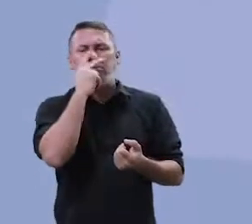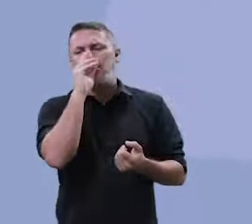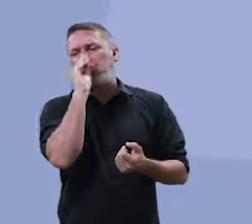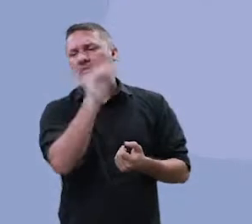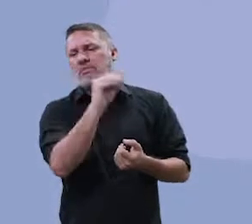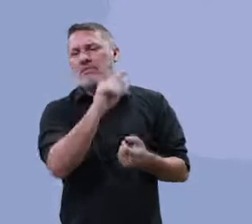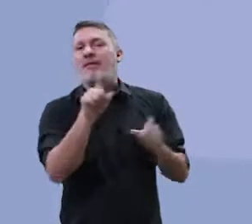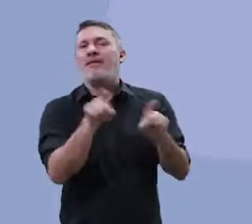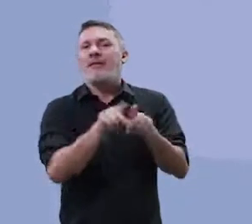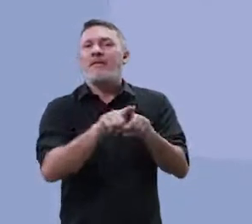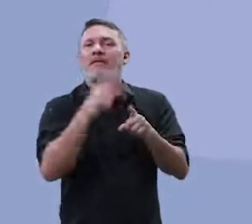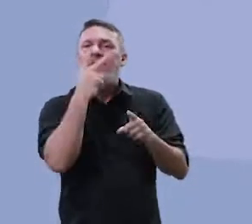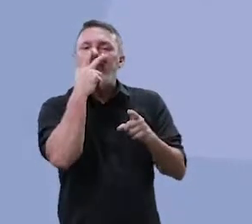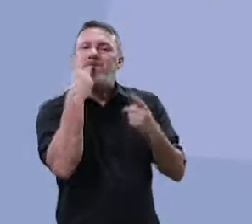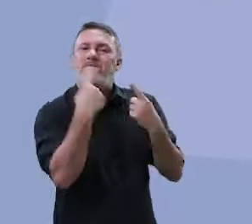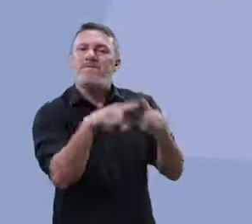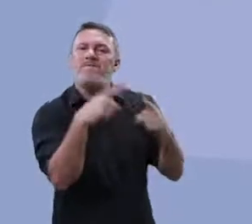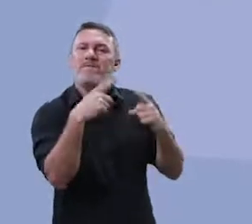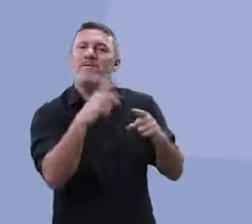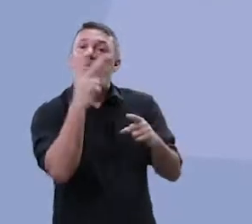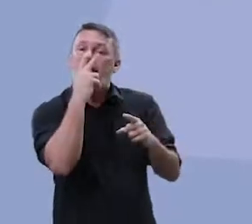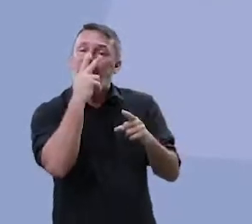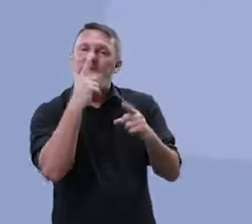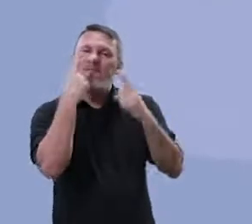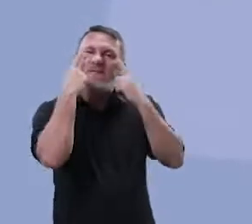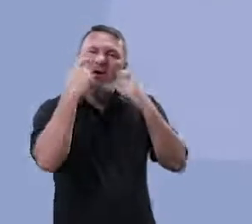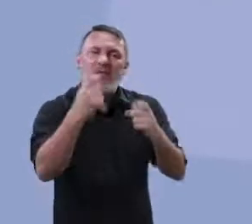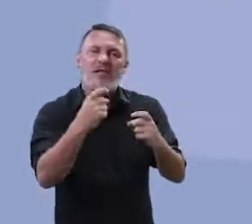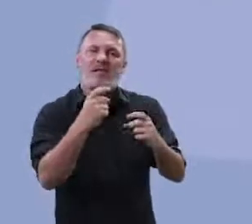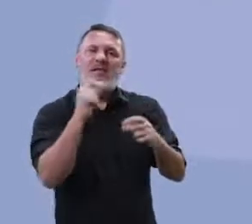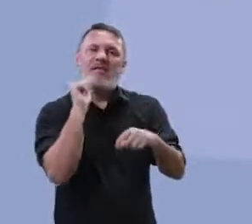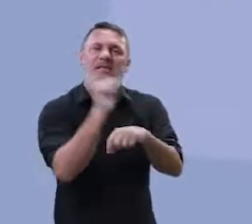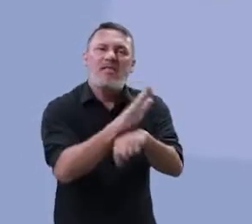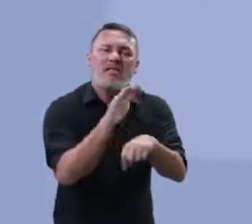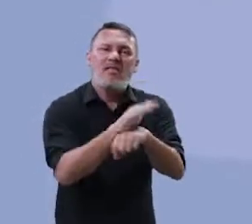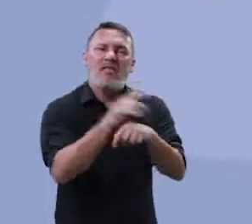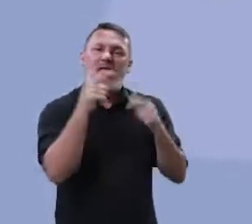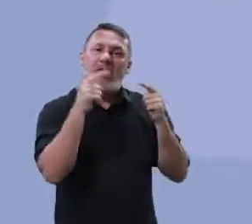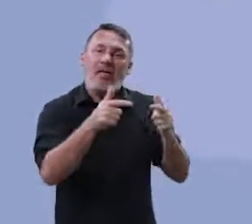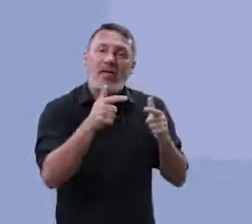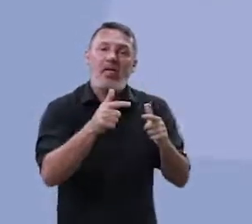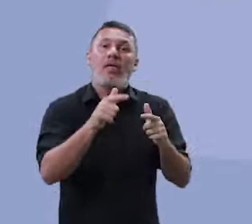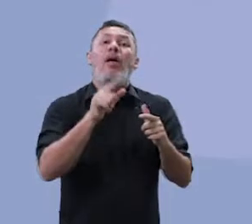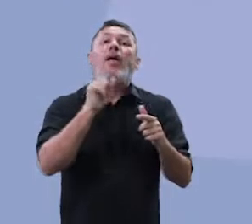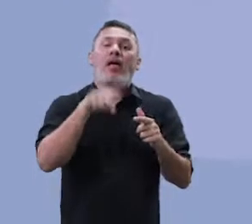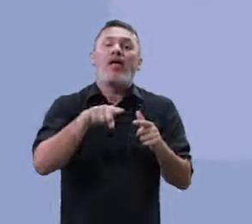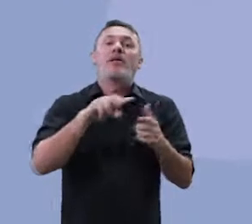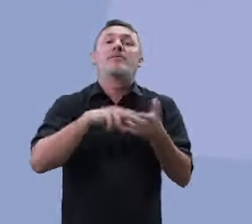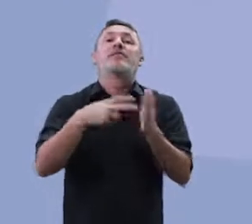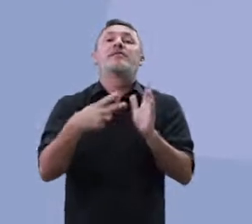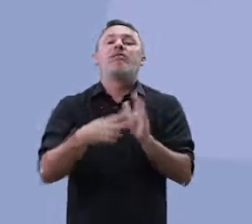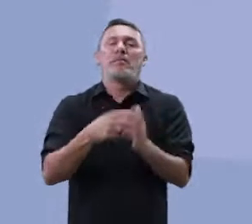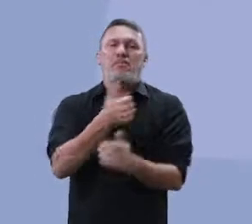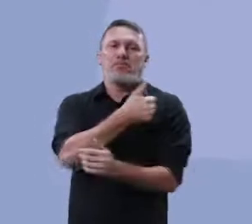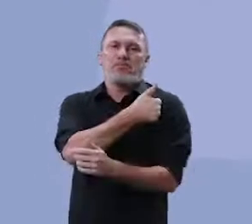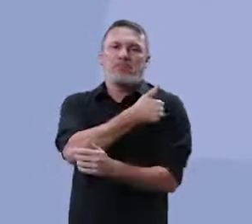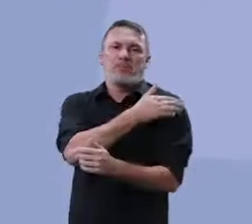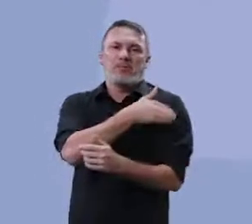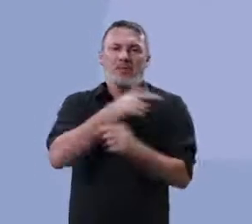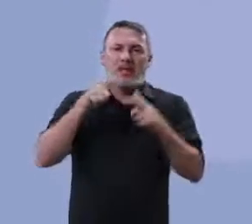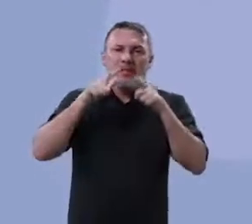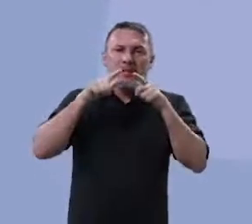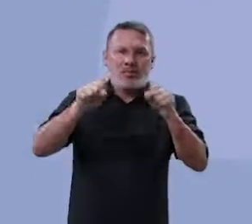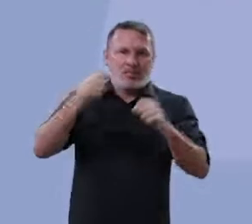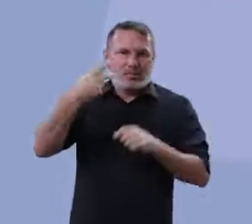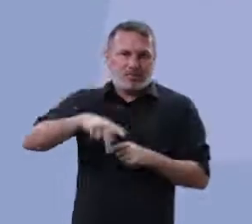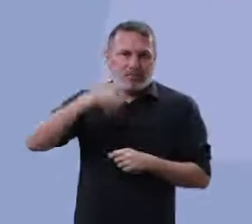aceita, acaba ignorando e praticando também um certo tipo de violência. E essa violência é o que nós chamamos de